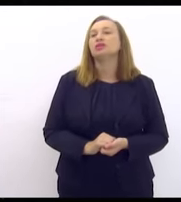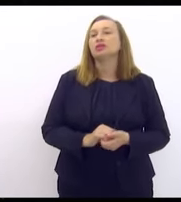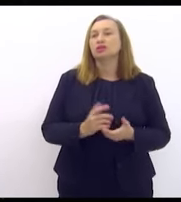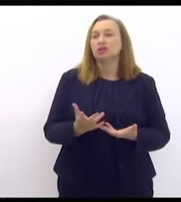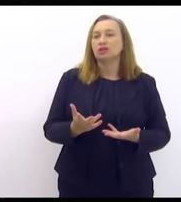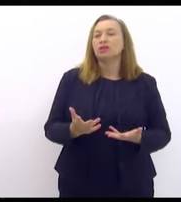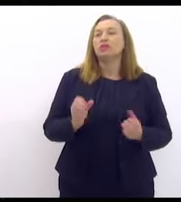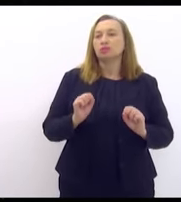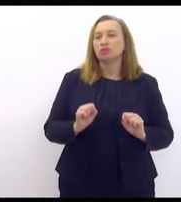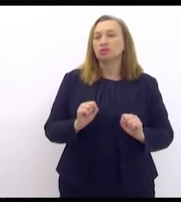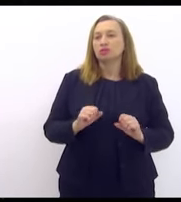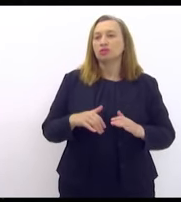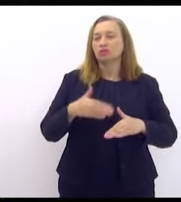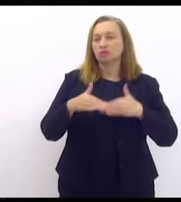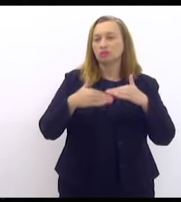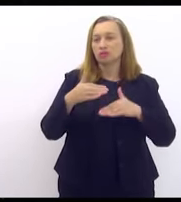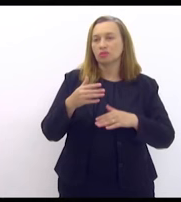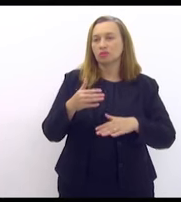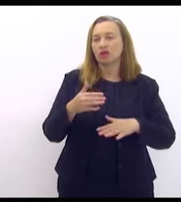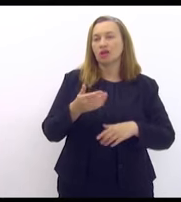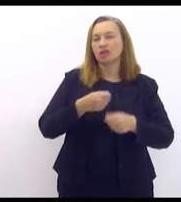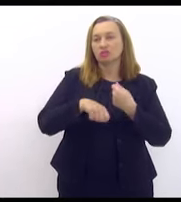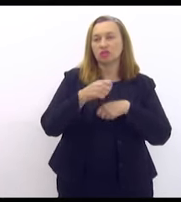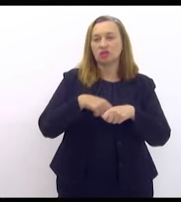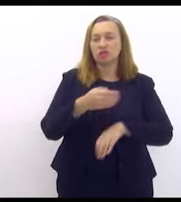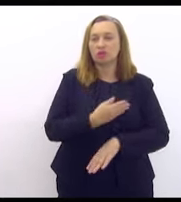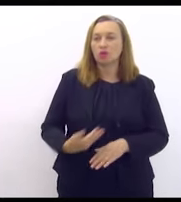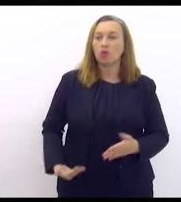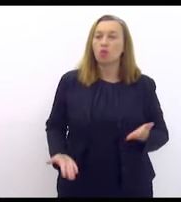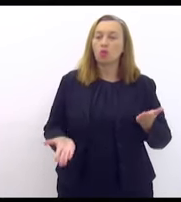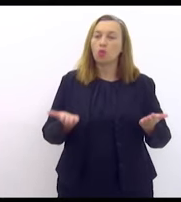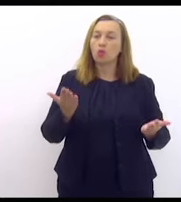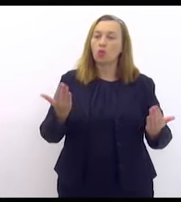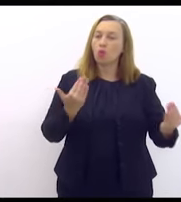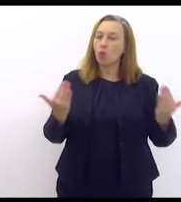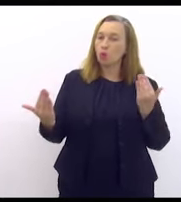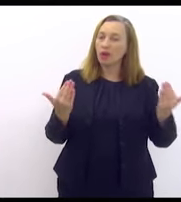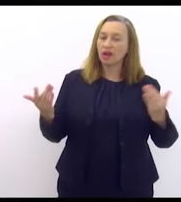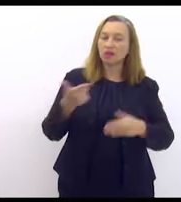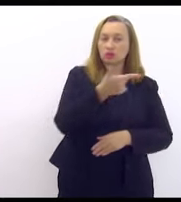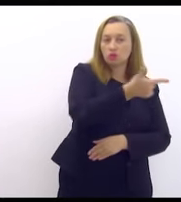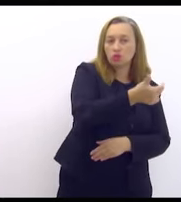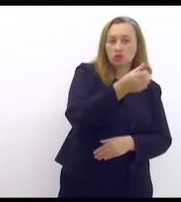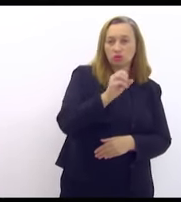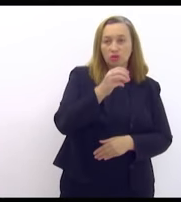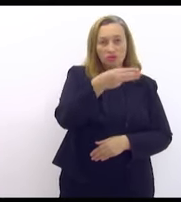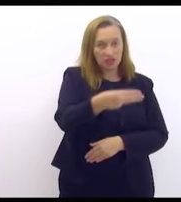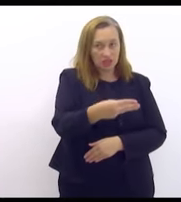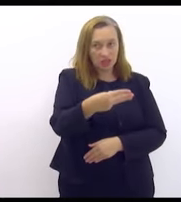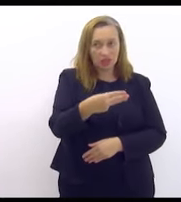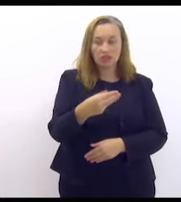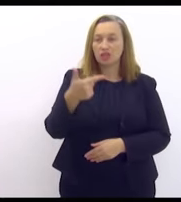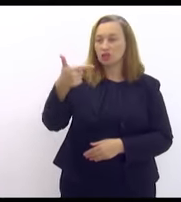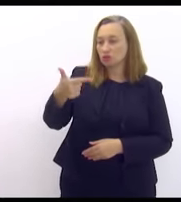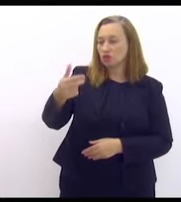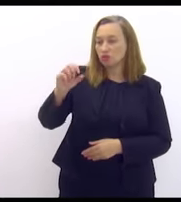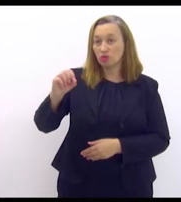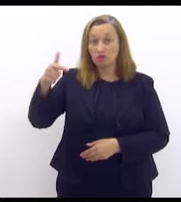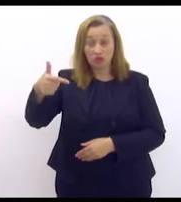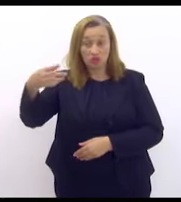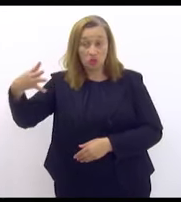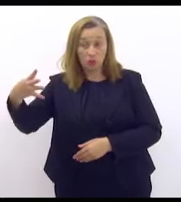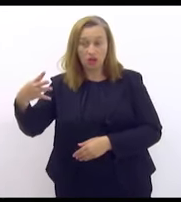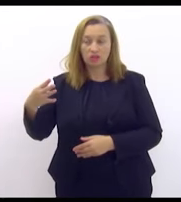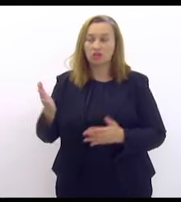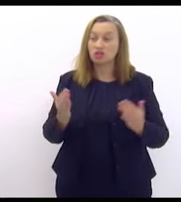para a administração pública. Comparando os dados de 2023 com os dados de 2024, a gente